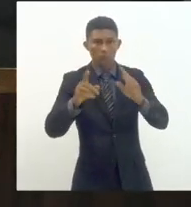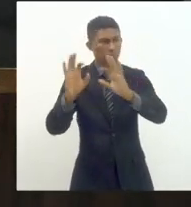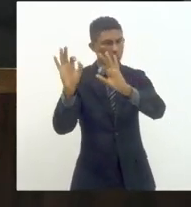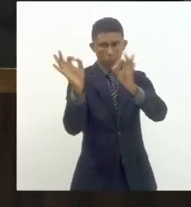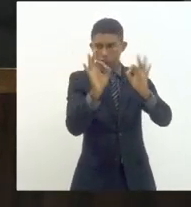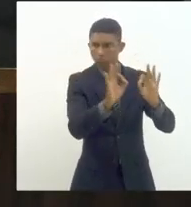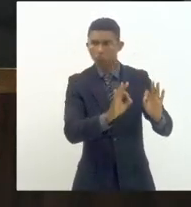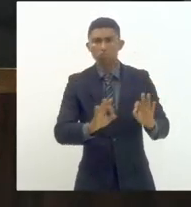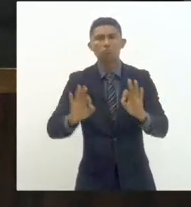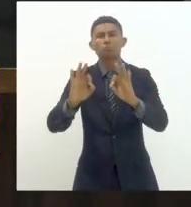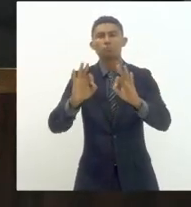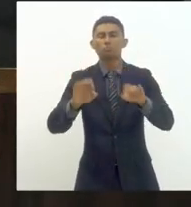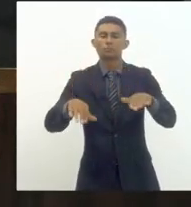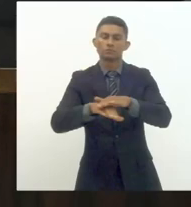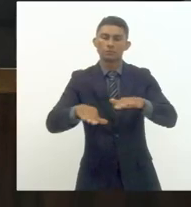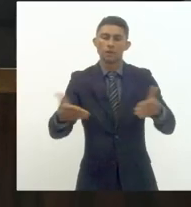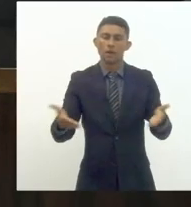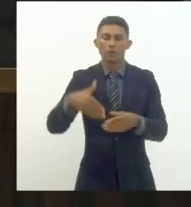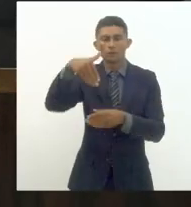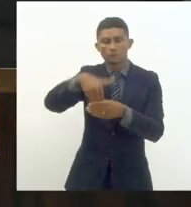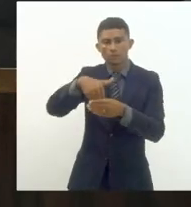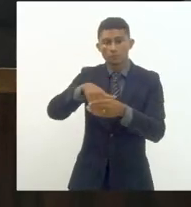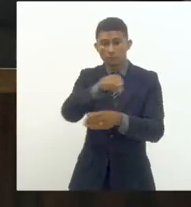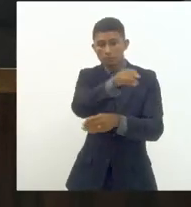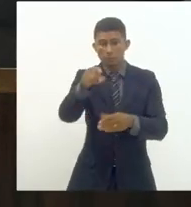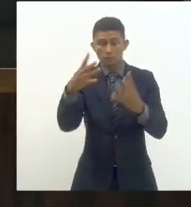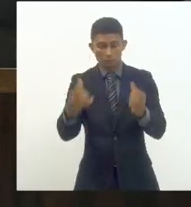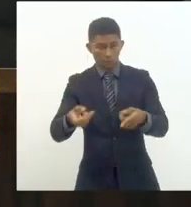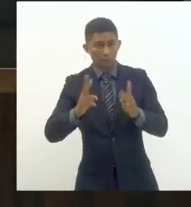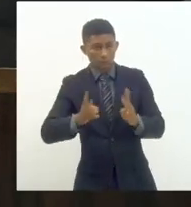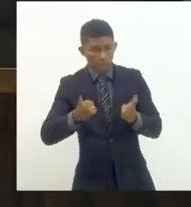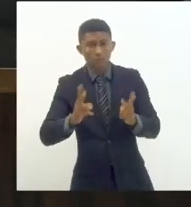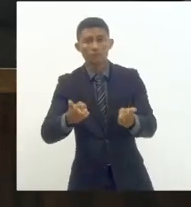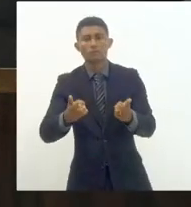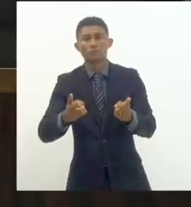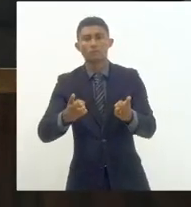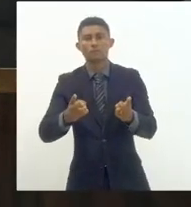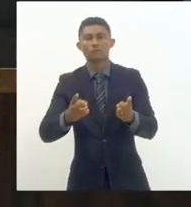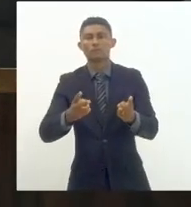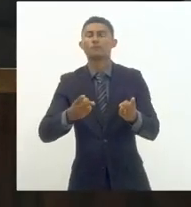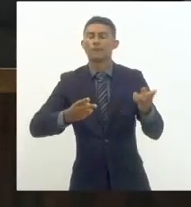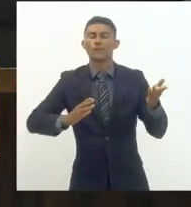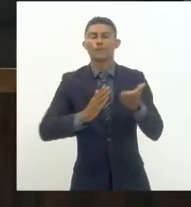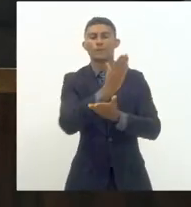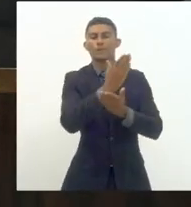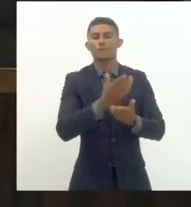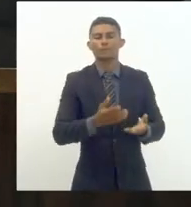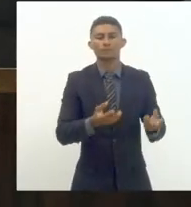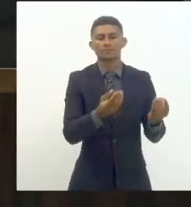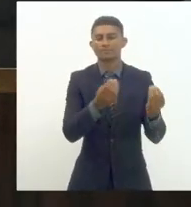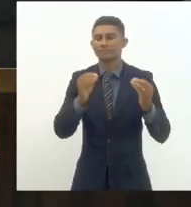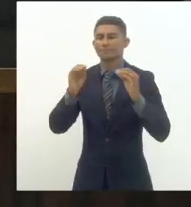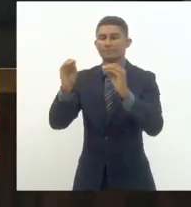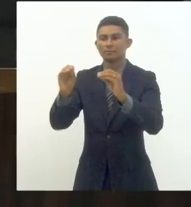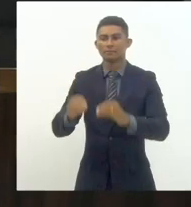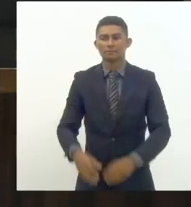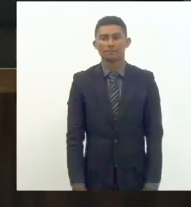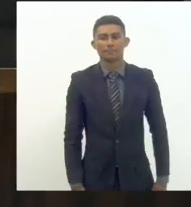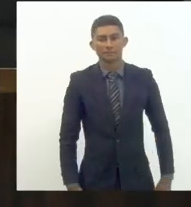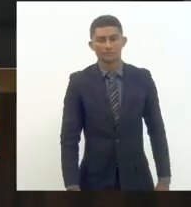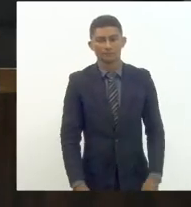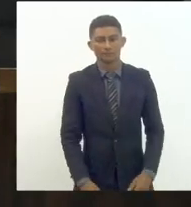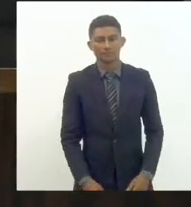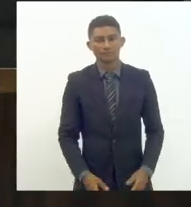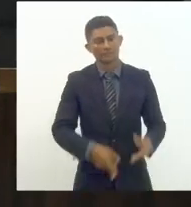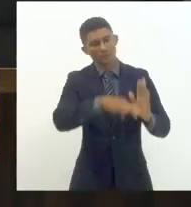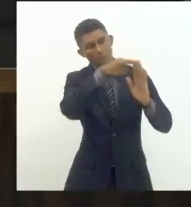quem queira discutir, encerrada a discussão, em votação, os senhores que aprovam, permaneçam como estão, aprovado, vai a promulgação.